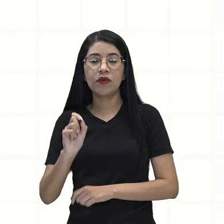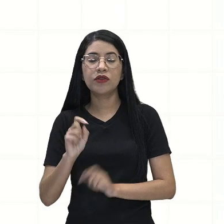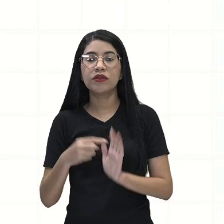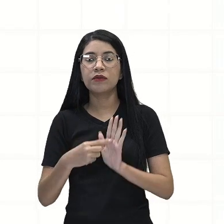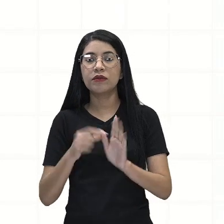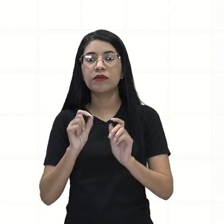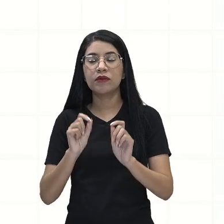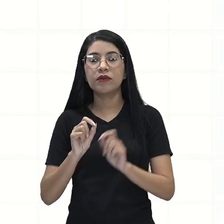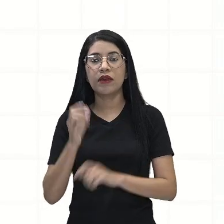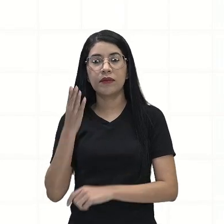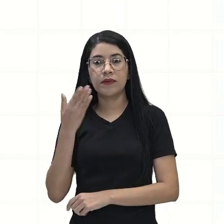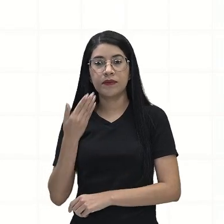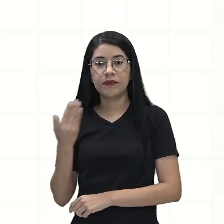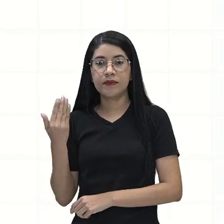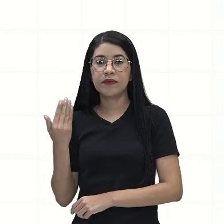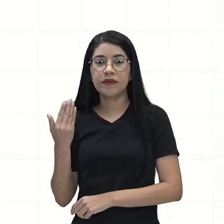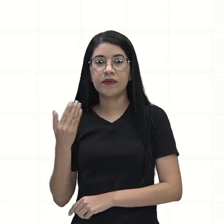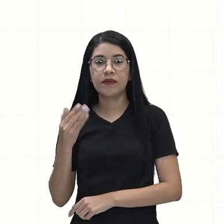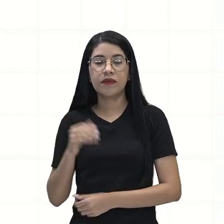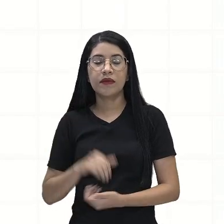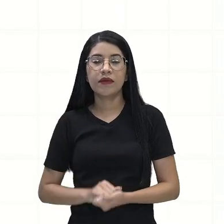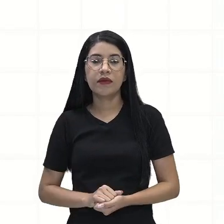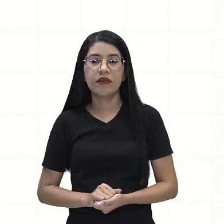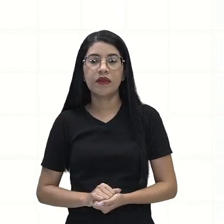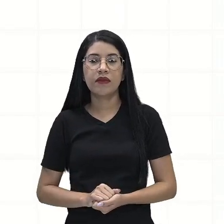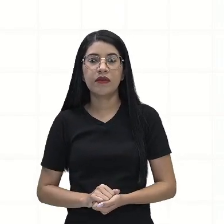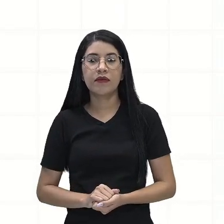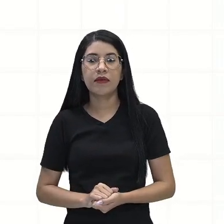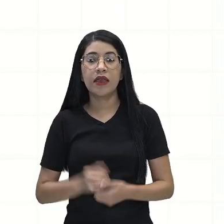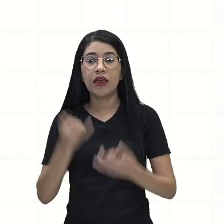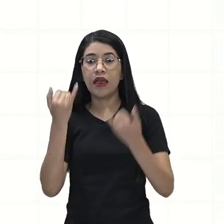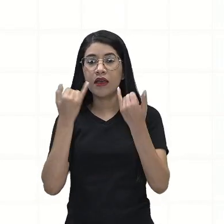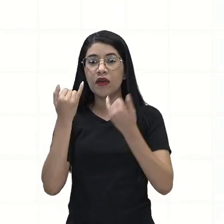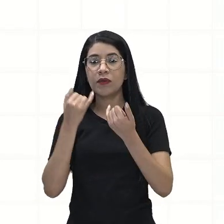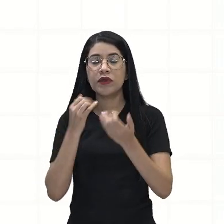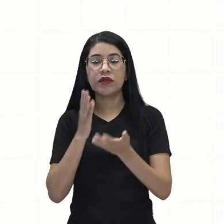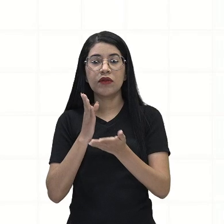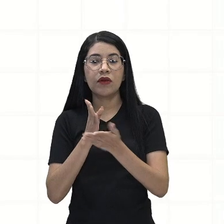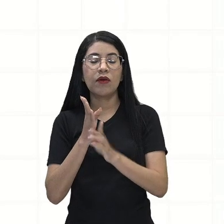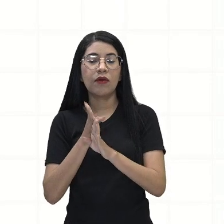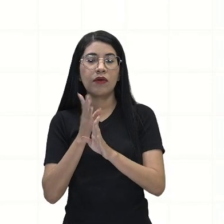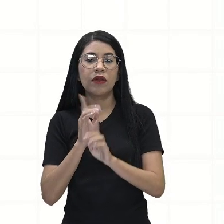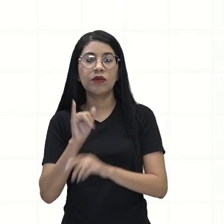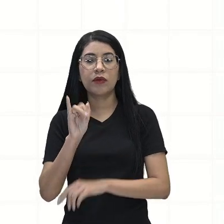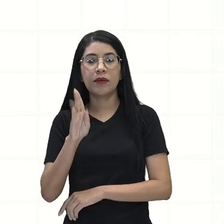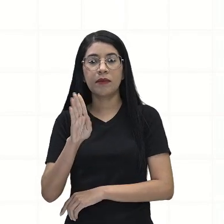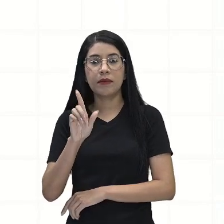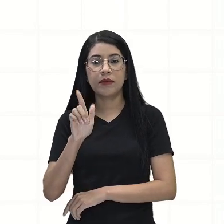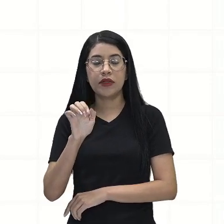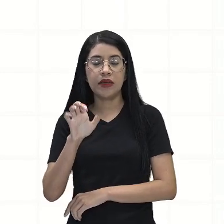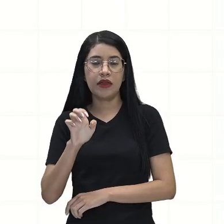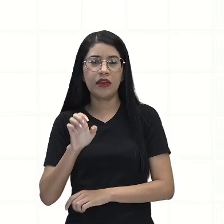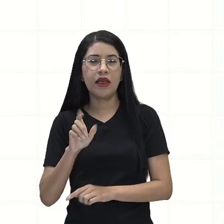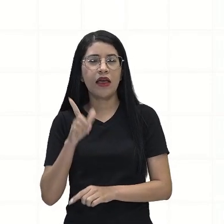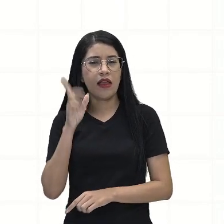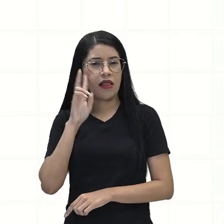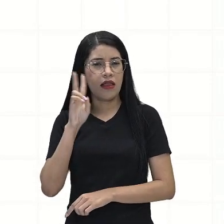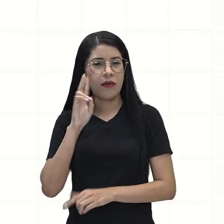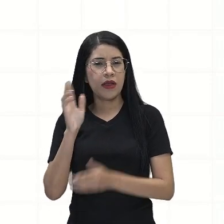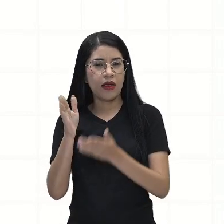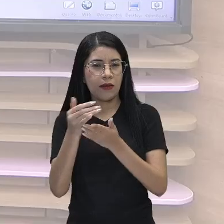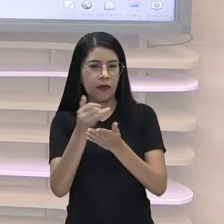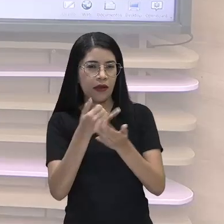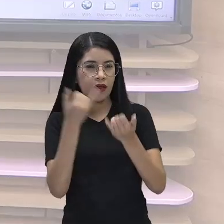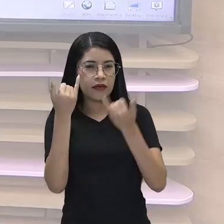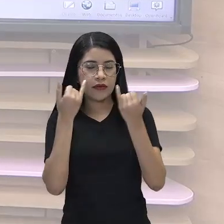indicada bem aqui, olha. Então, a gente tem aqui informações do IBGE. Lembra do censo demográfico? O